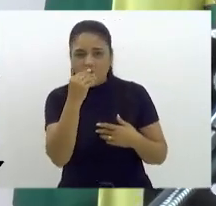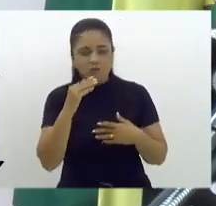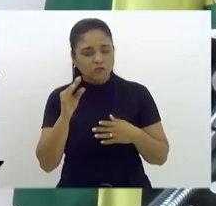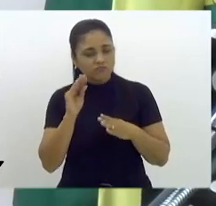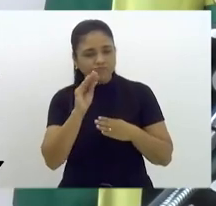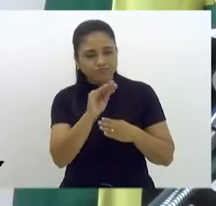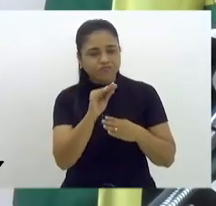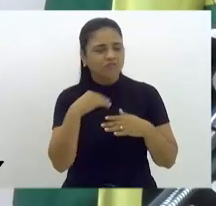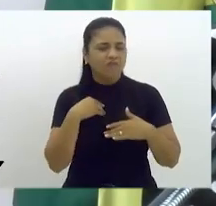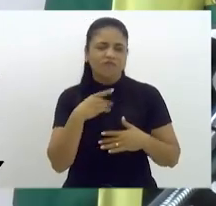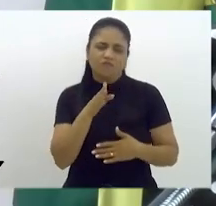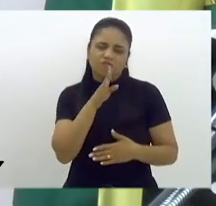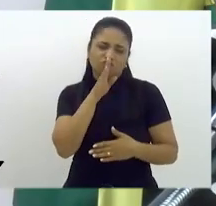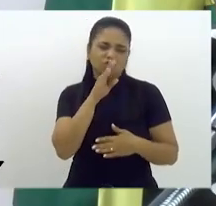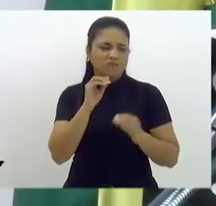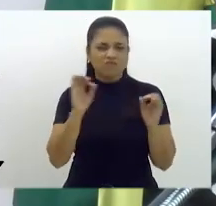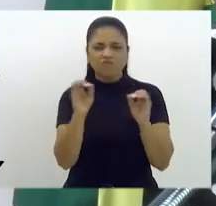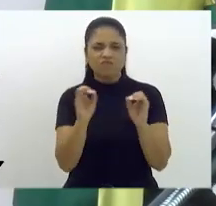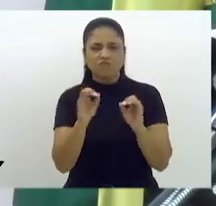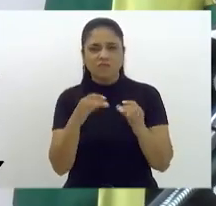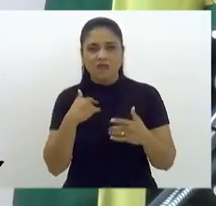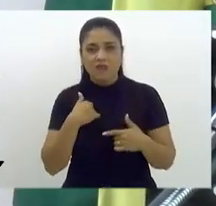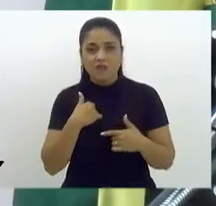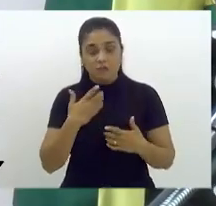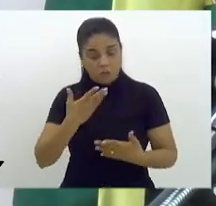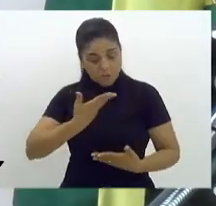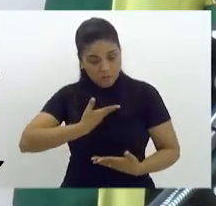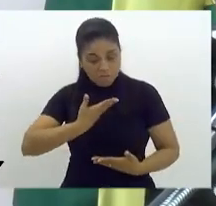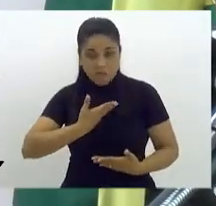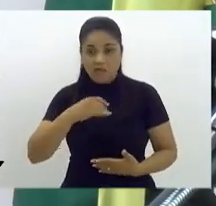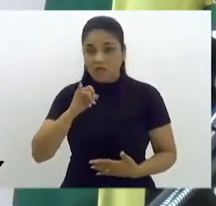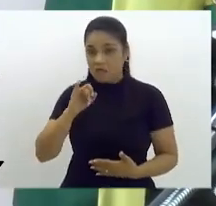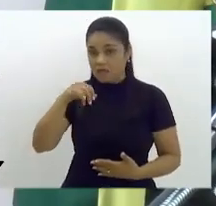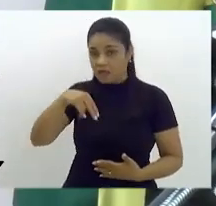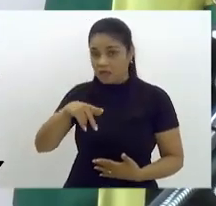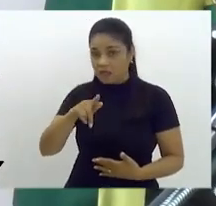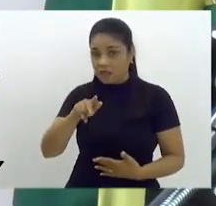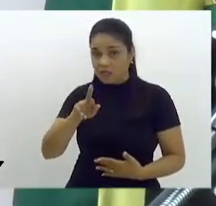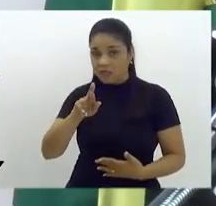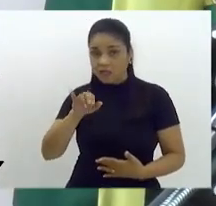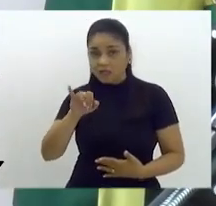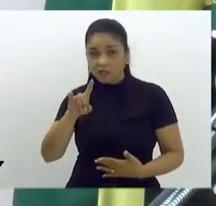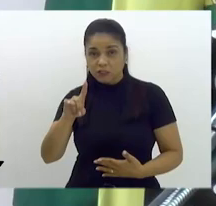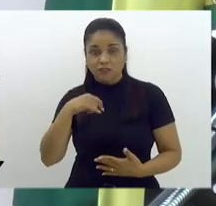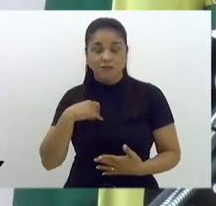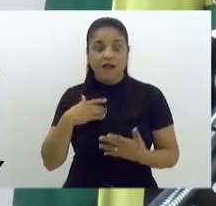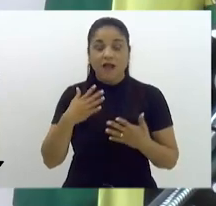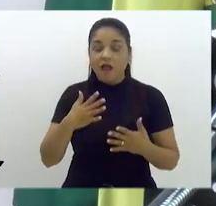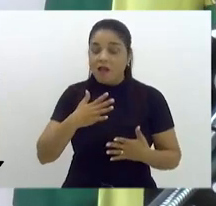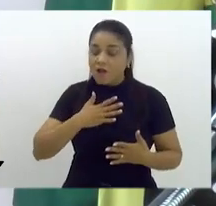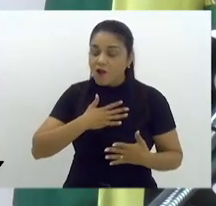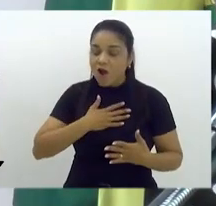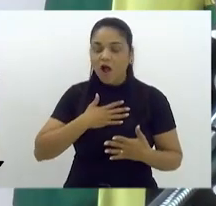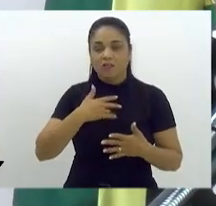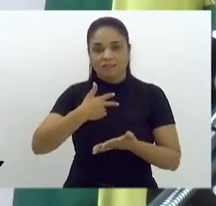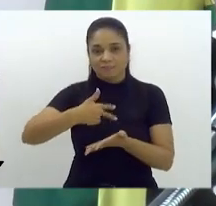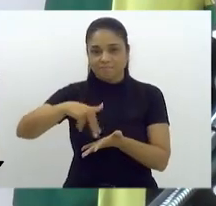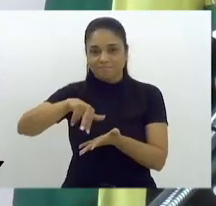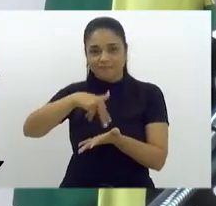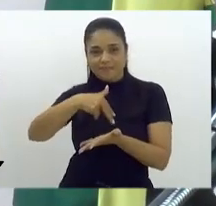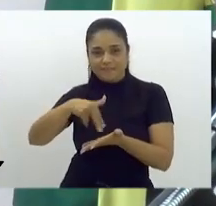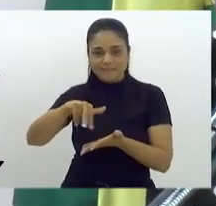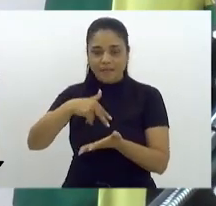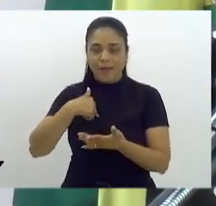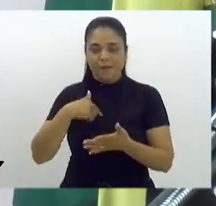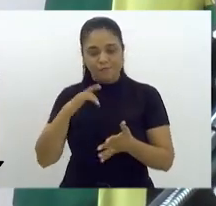eu tenho uma pessoa que eu sigo chamada Ingrid uma mulher linda mãe ela adora postar vídeo dançando eu vou lá e clico Eu adoro ler